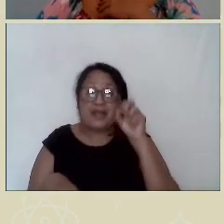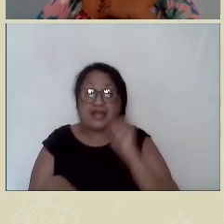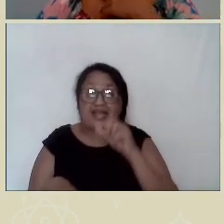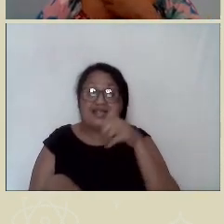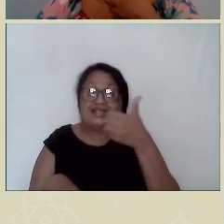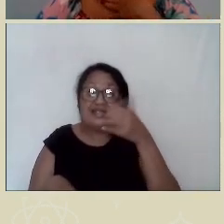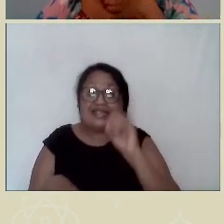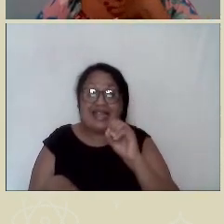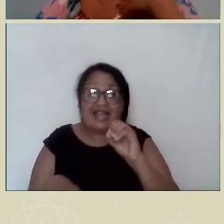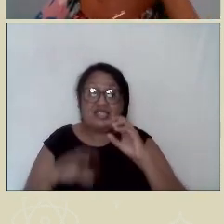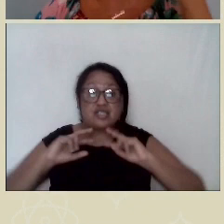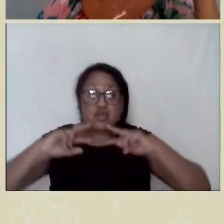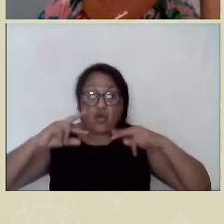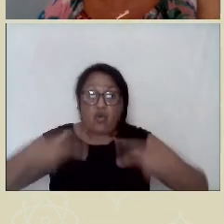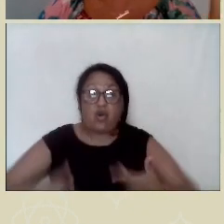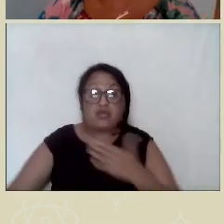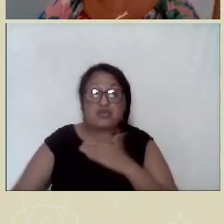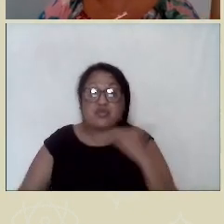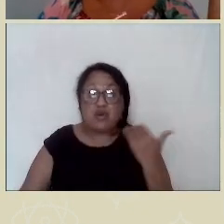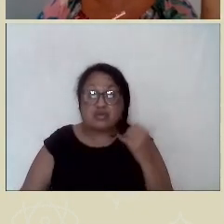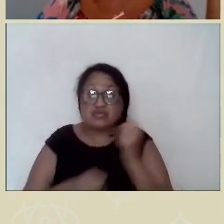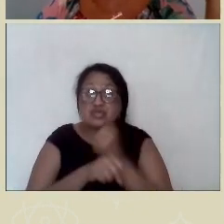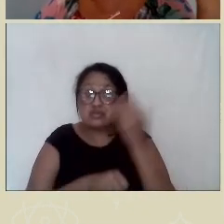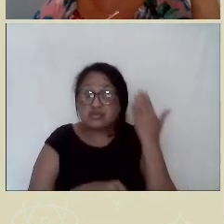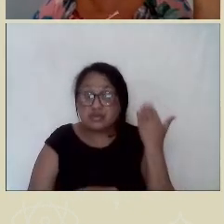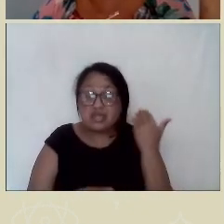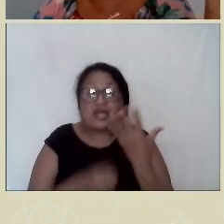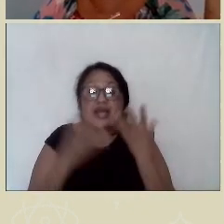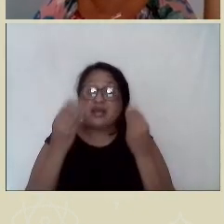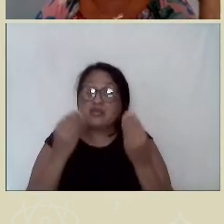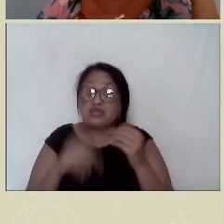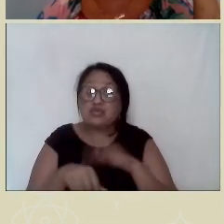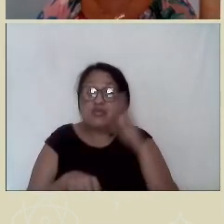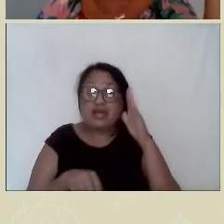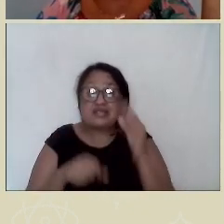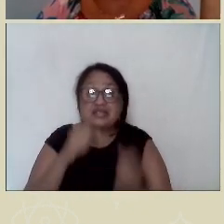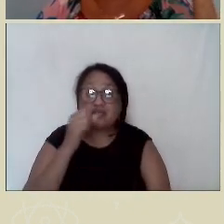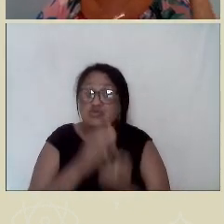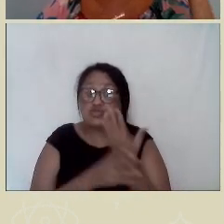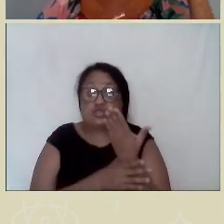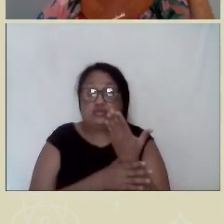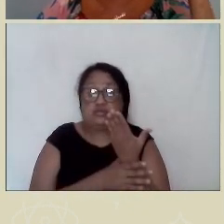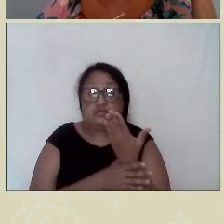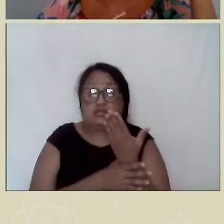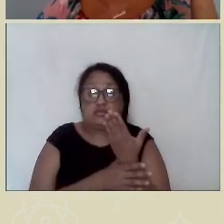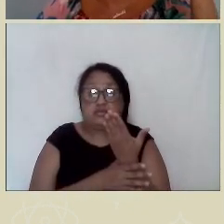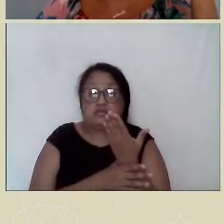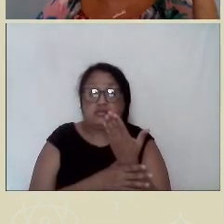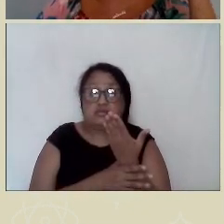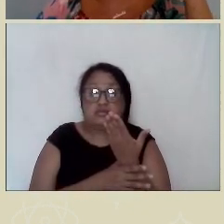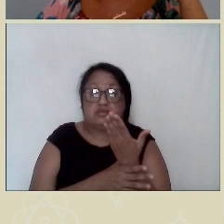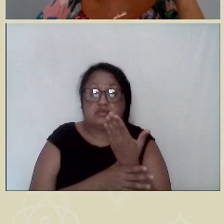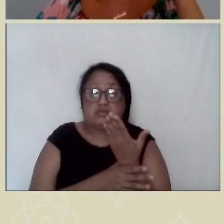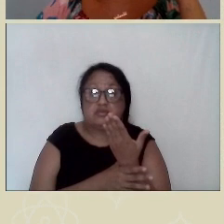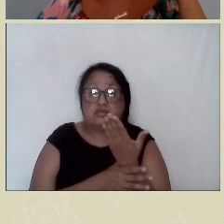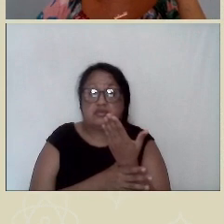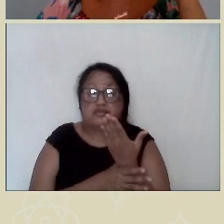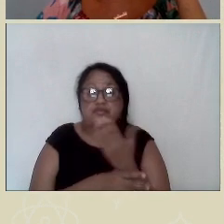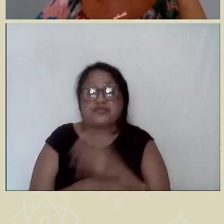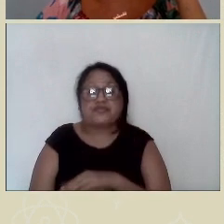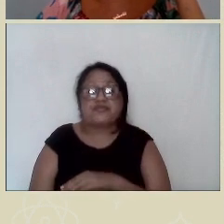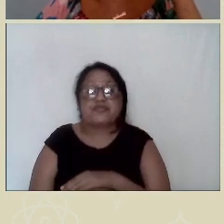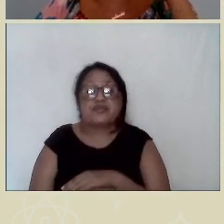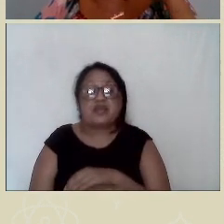corpos nos anos recentes e muitos mais estão emergindo estão aparecendo a associação de